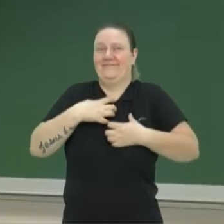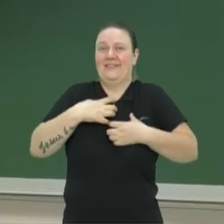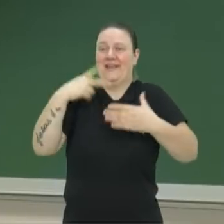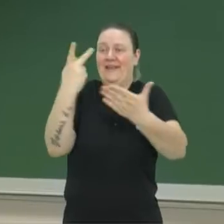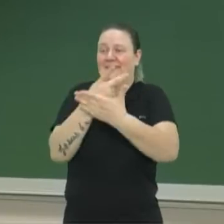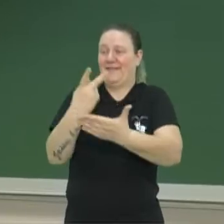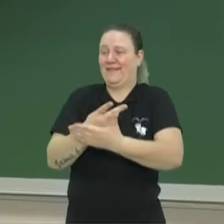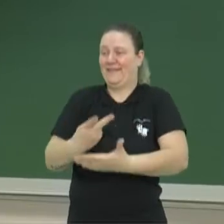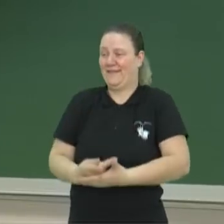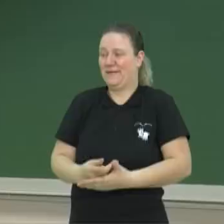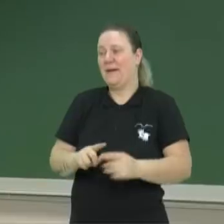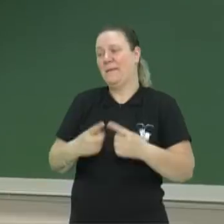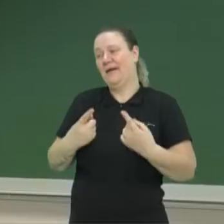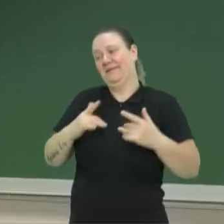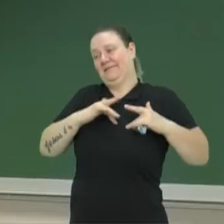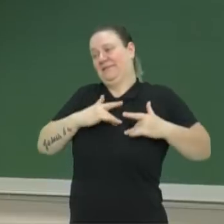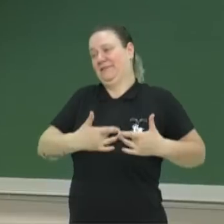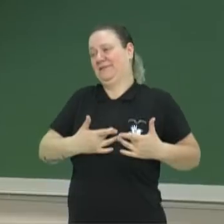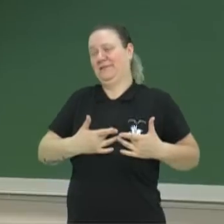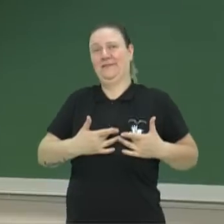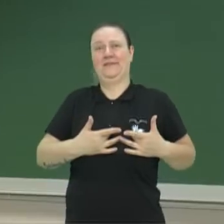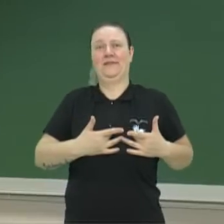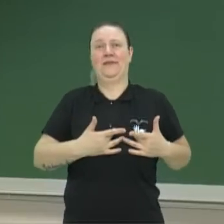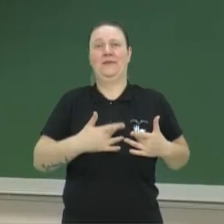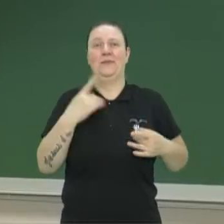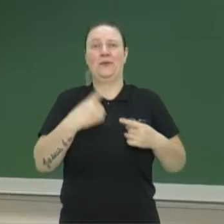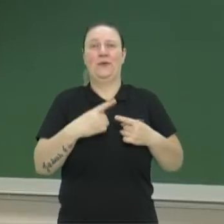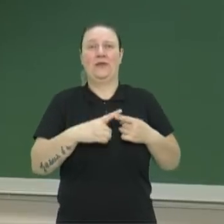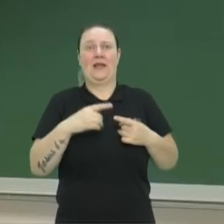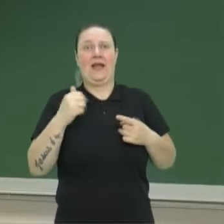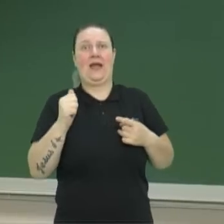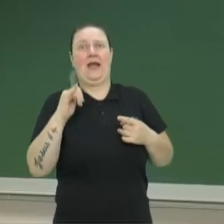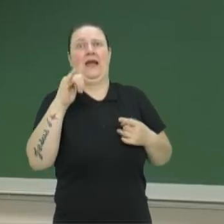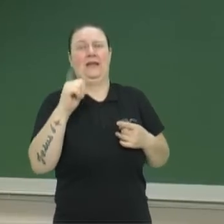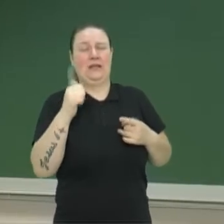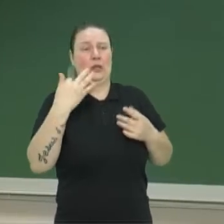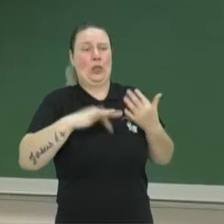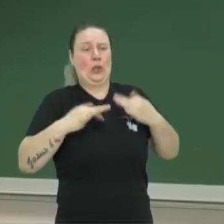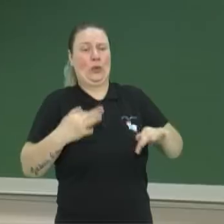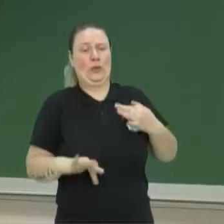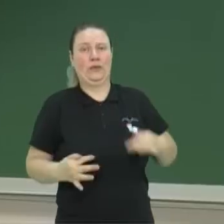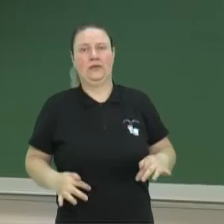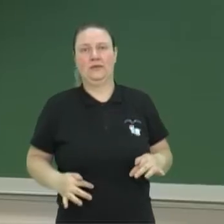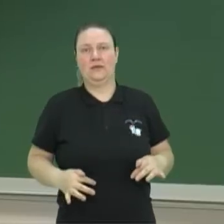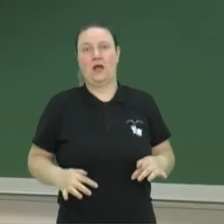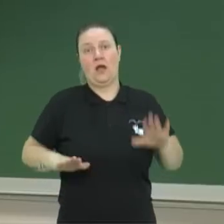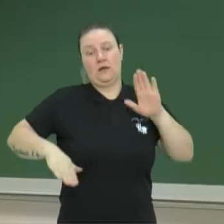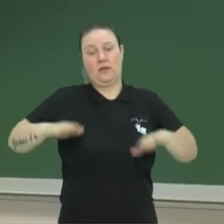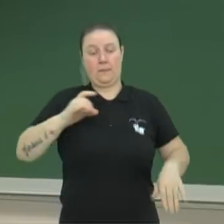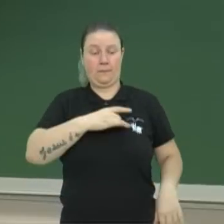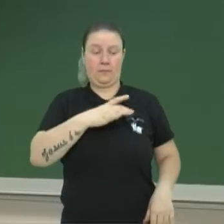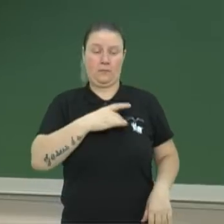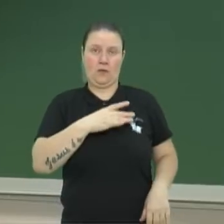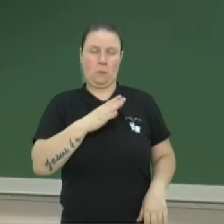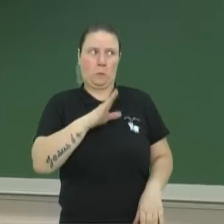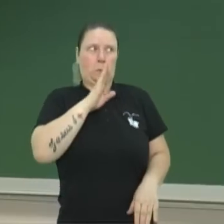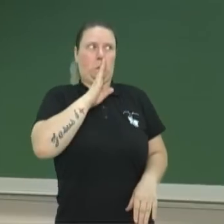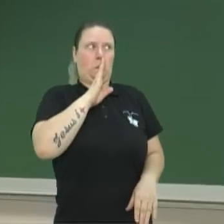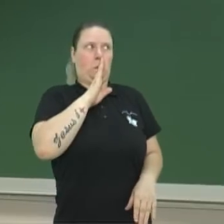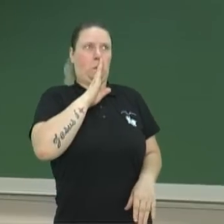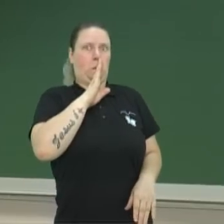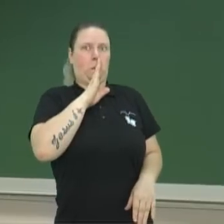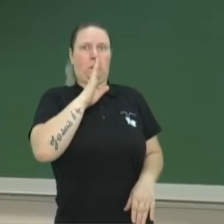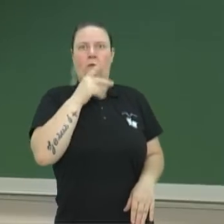errada, mas às vezes a gente se coloca no lugar do personagem, né? Poxa vida, será que por medo eles acabaram não falando, né? Onde